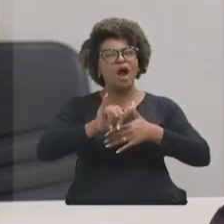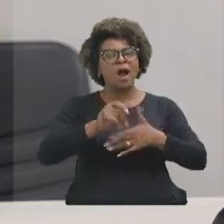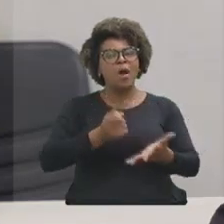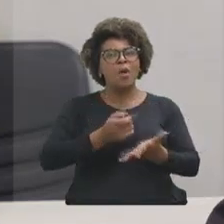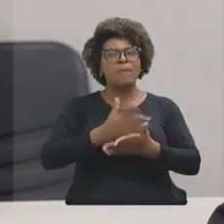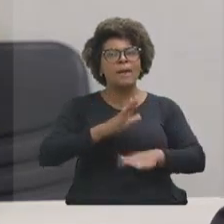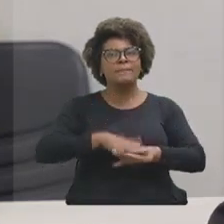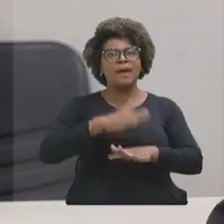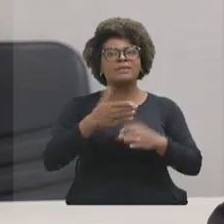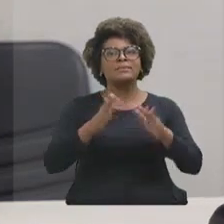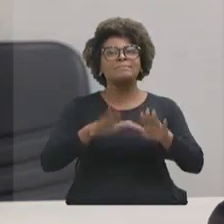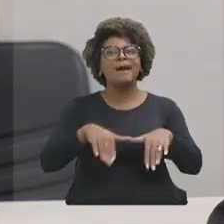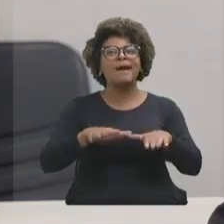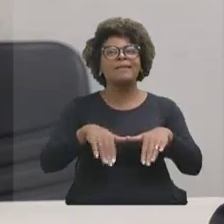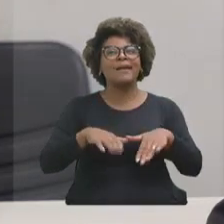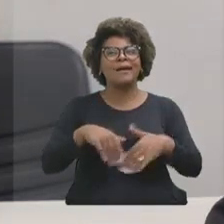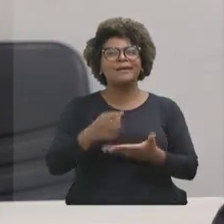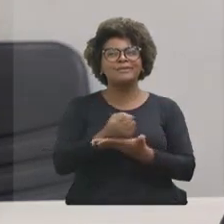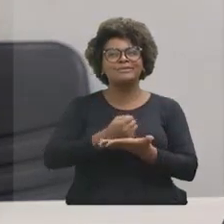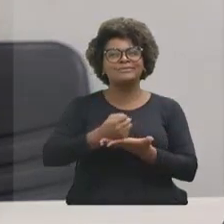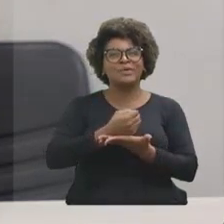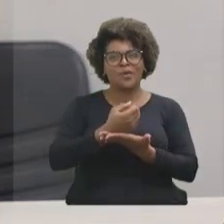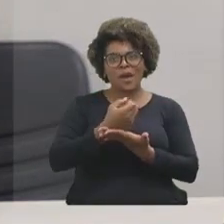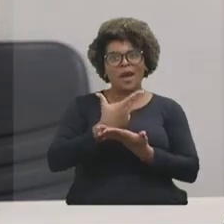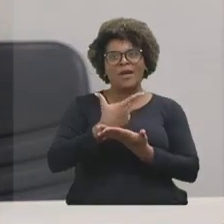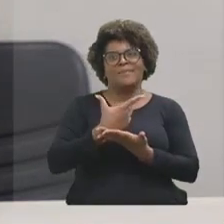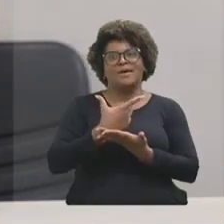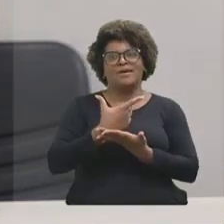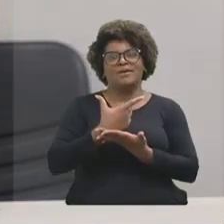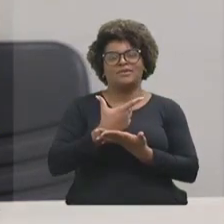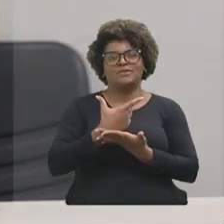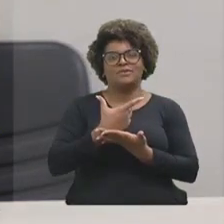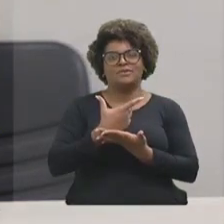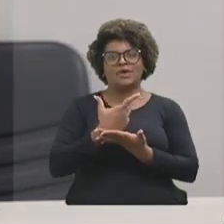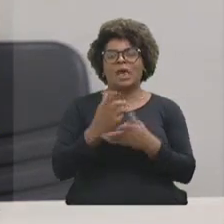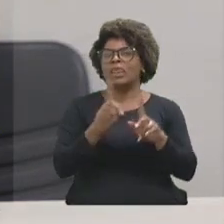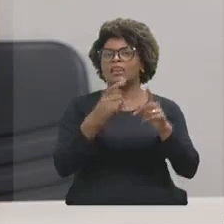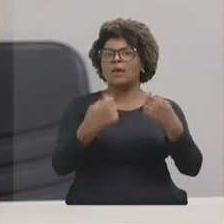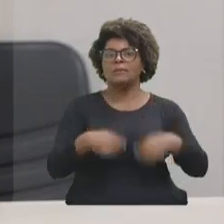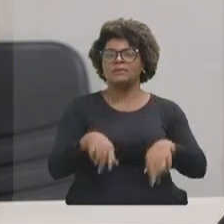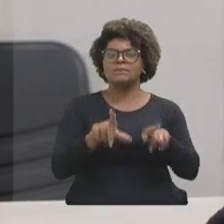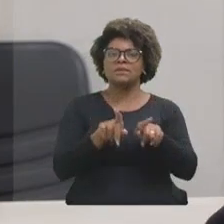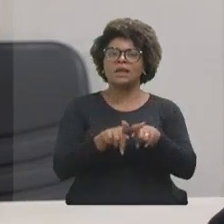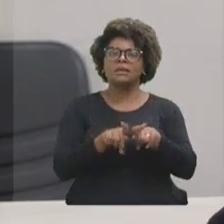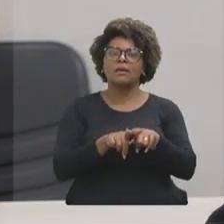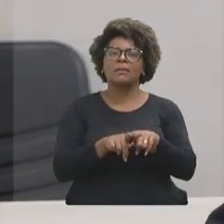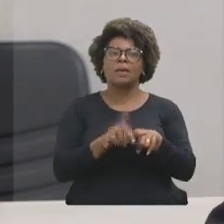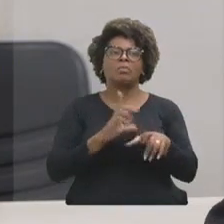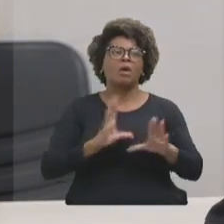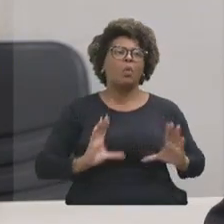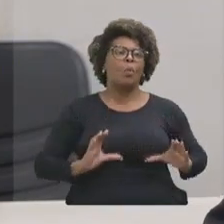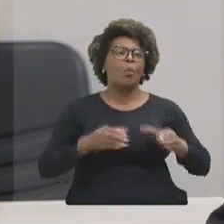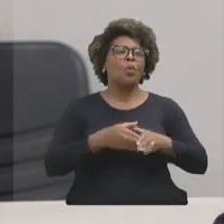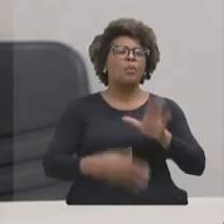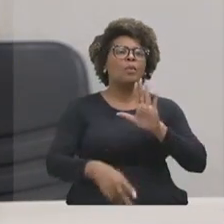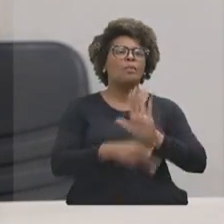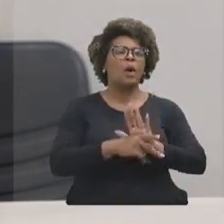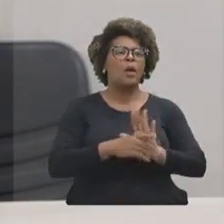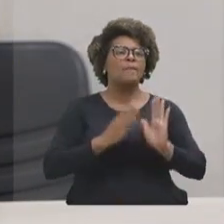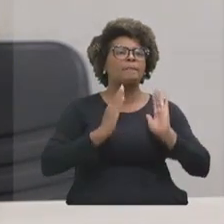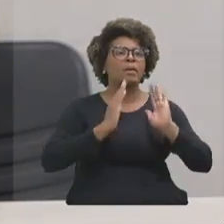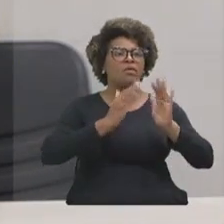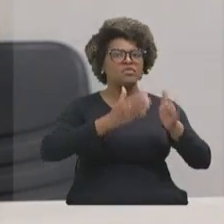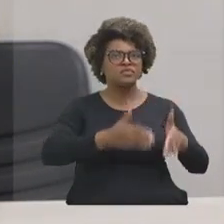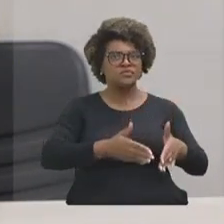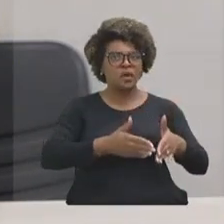e Eles não precisam obviamente ter pessoal é dedicado a esta esta esse processo e tão investindo também